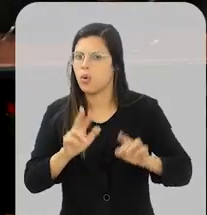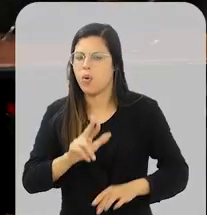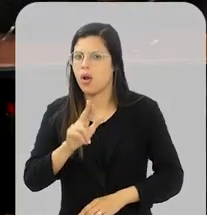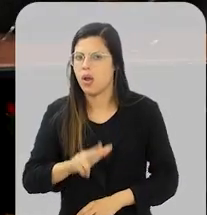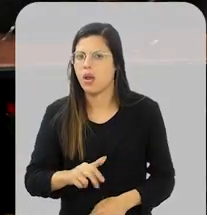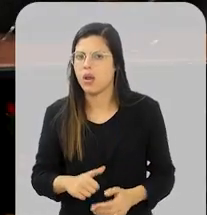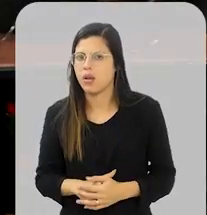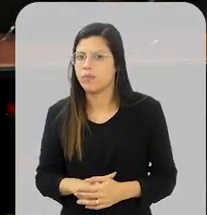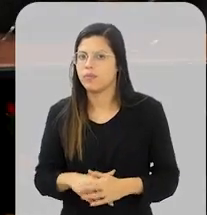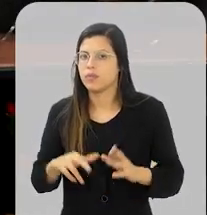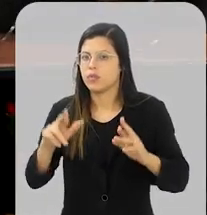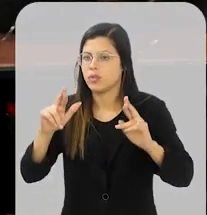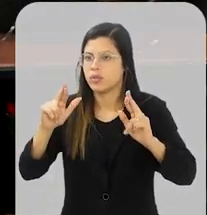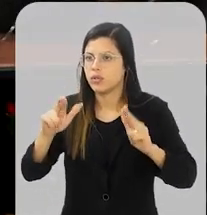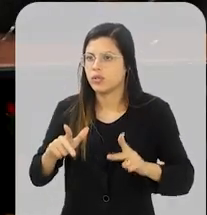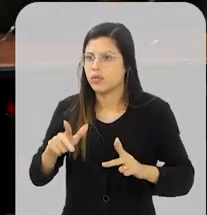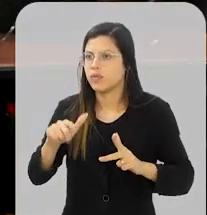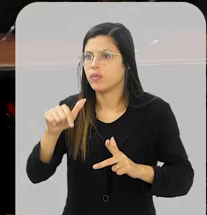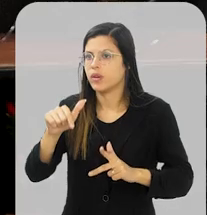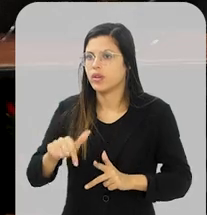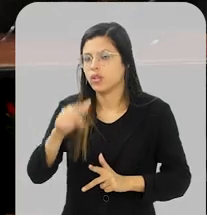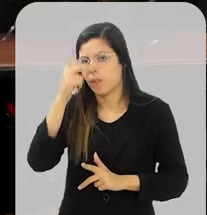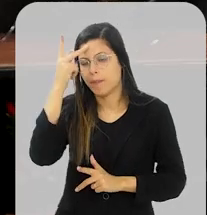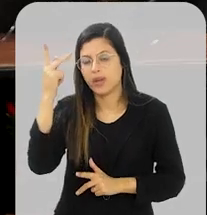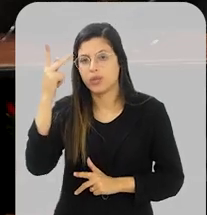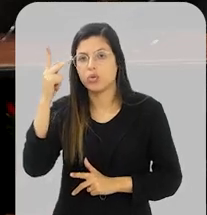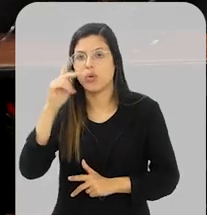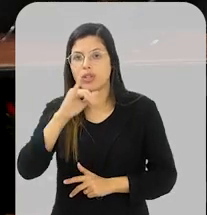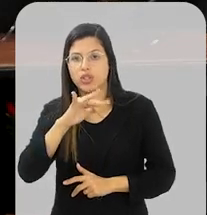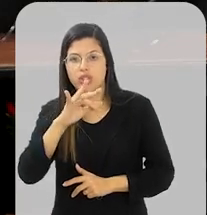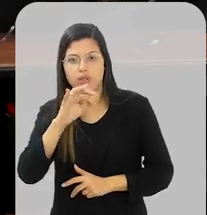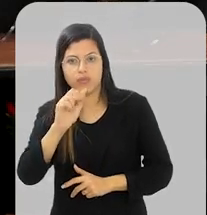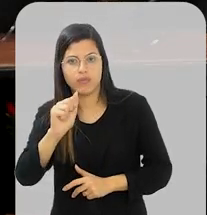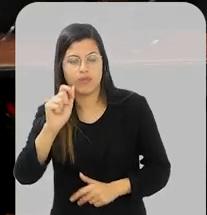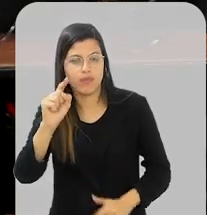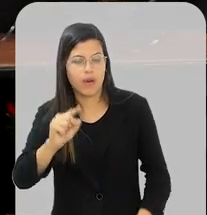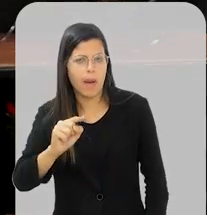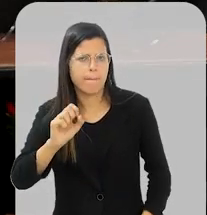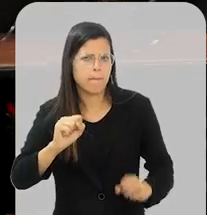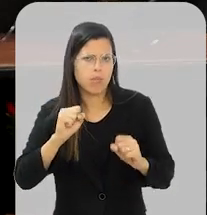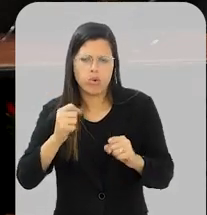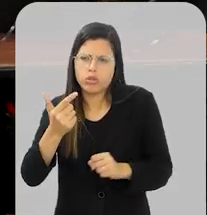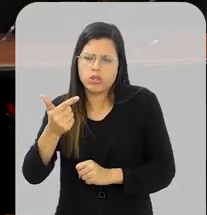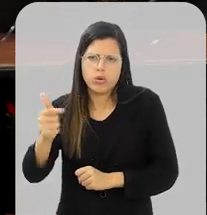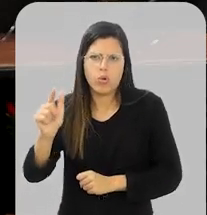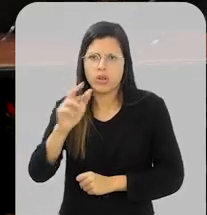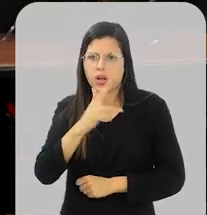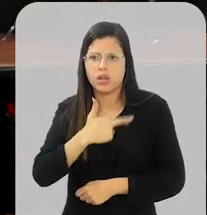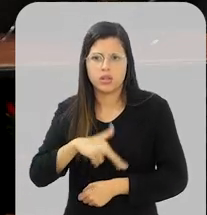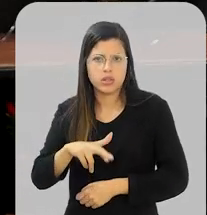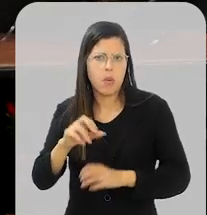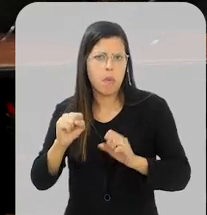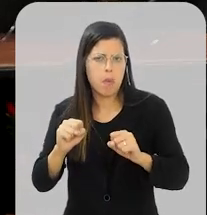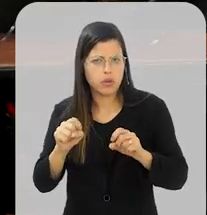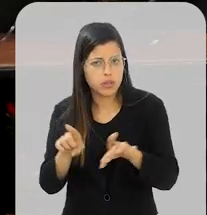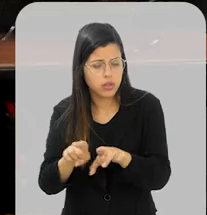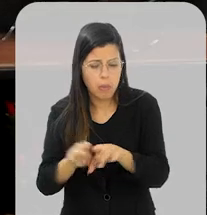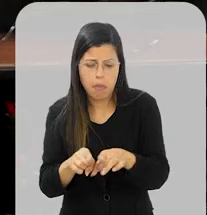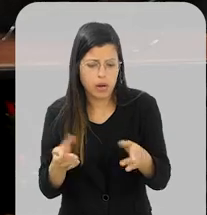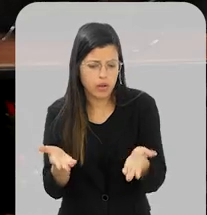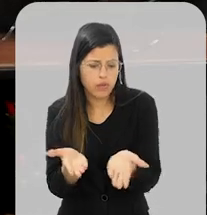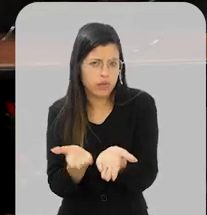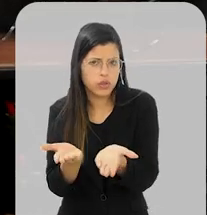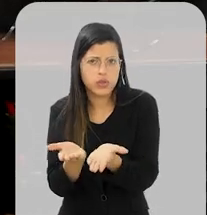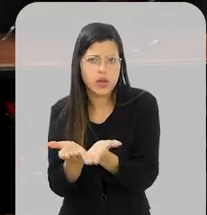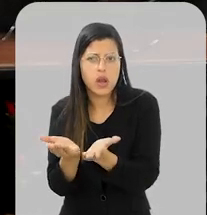tão diferente que a pessoa de Ifá pode ter qualquer outra religião. Ele pode Isso. ser até evangélico,